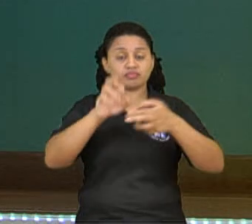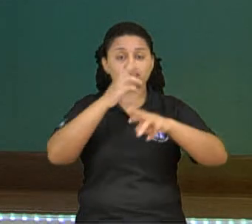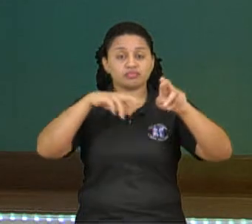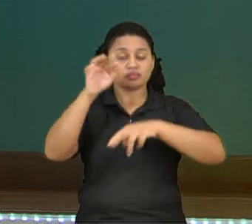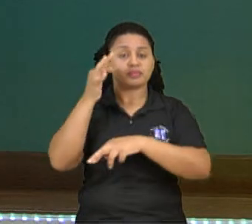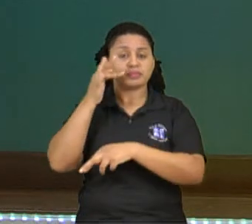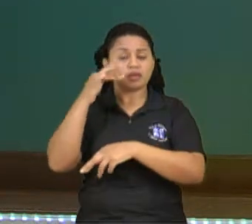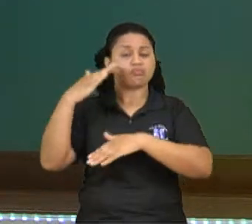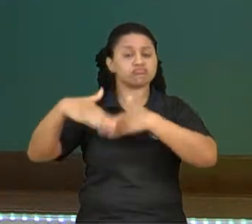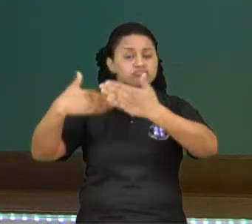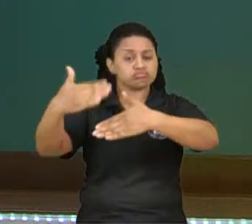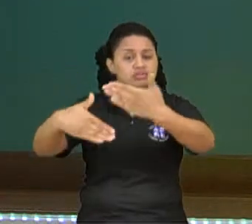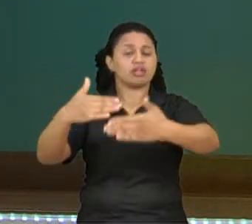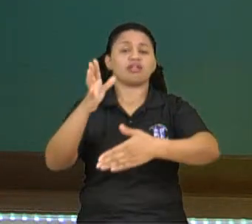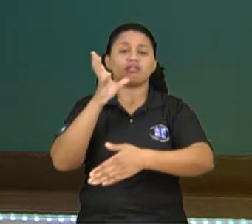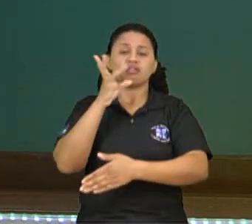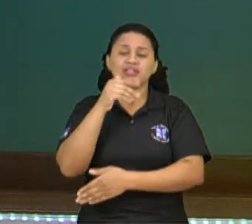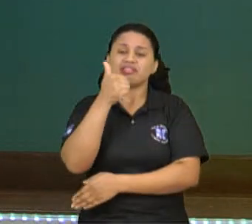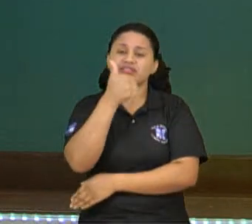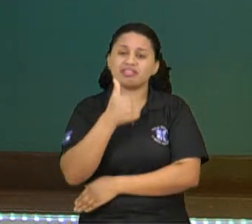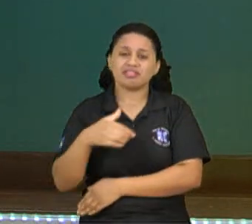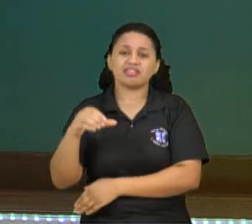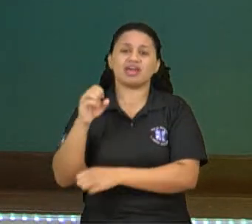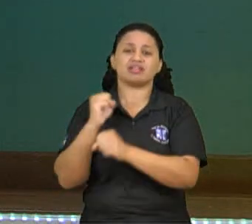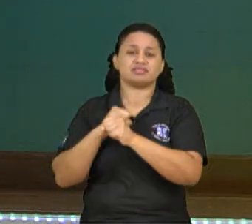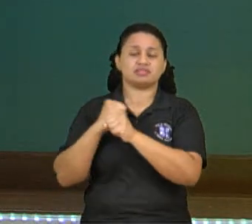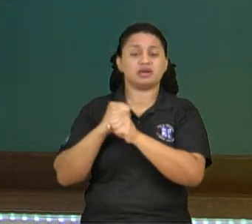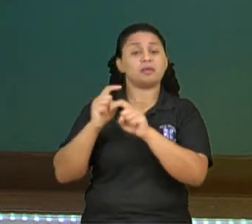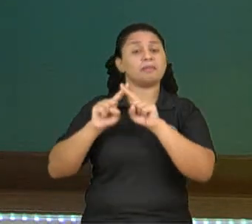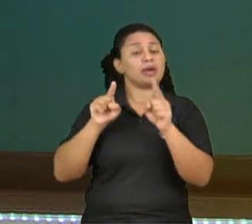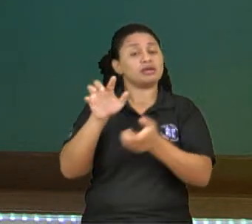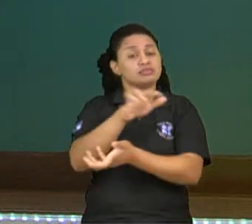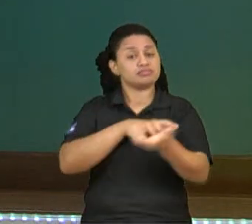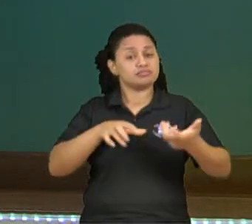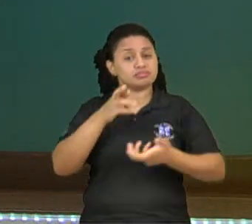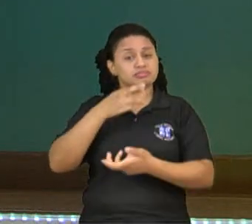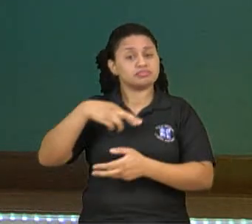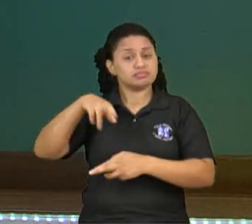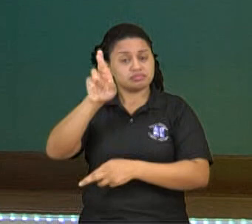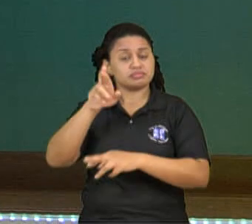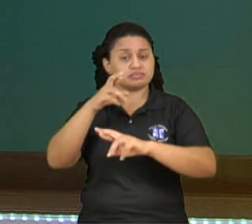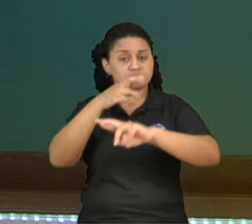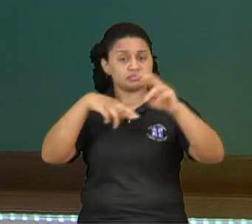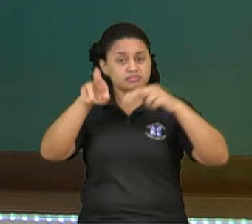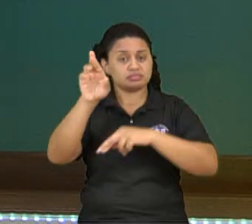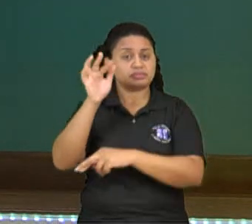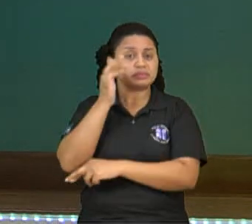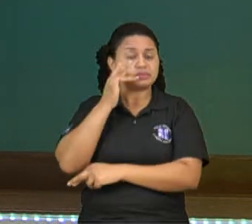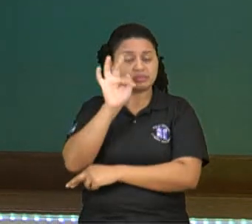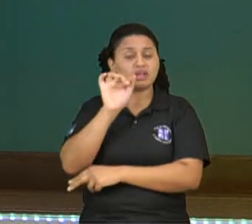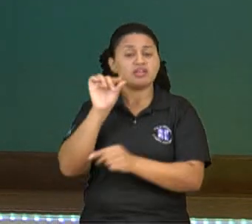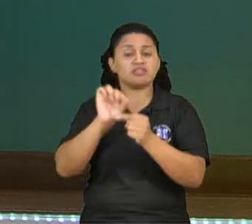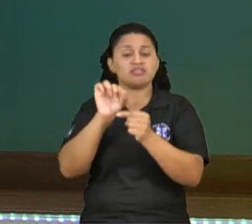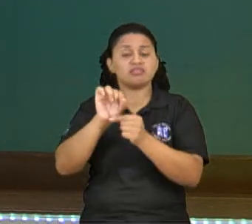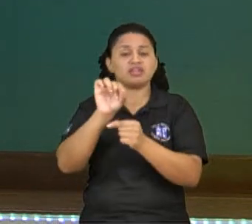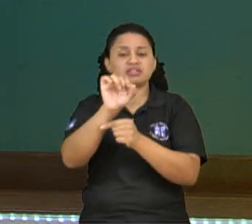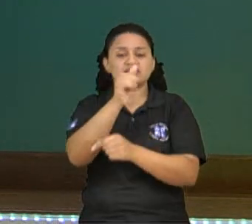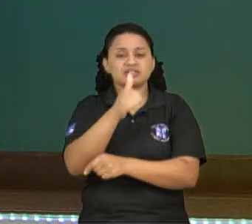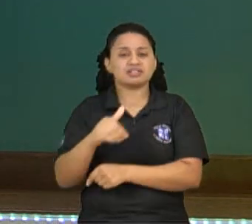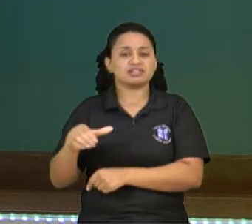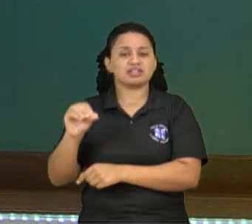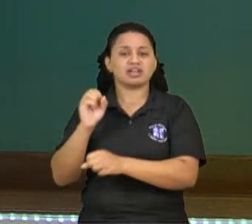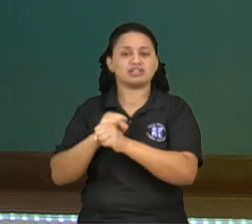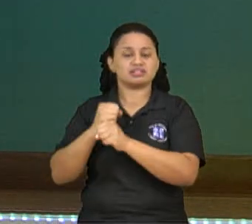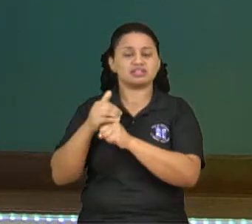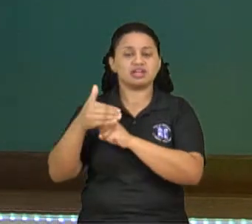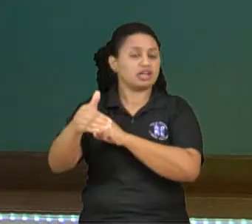um processo longo, foram 10 anos, mas a Revolução Francesa, ela levou esses 10 anos, mas ela